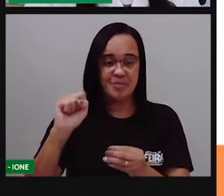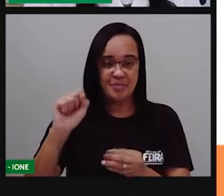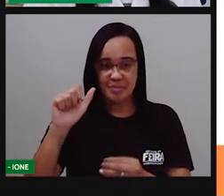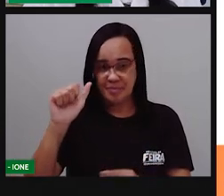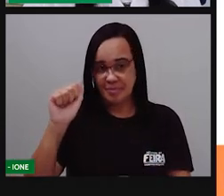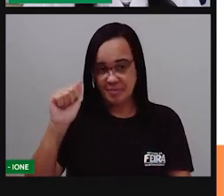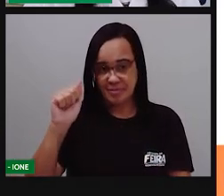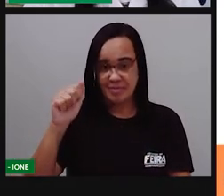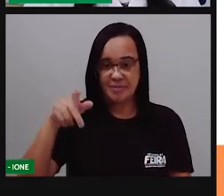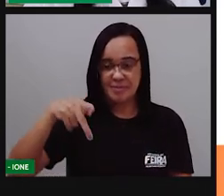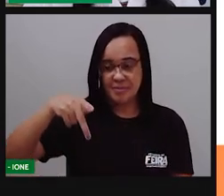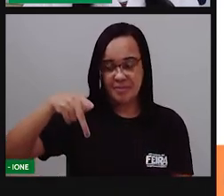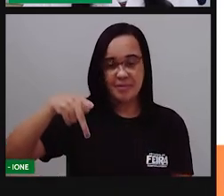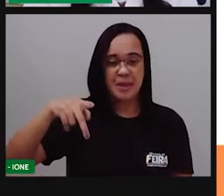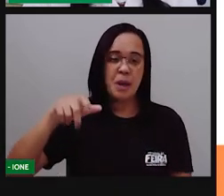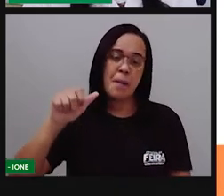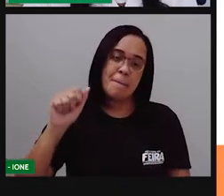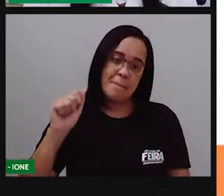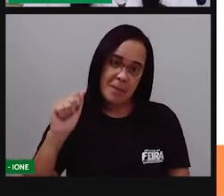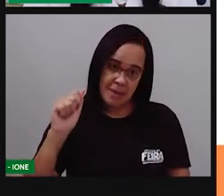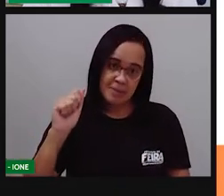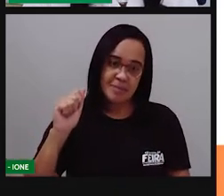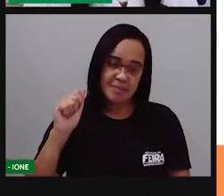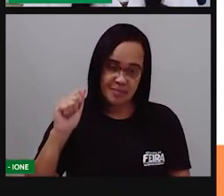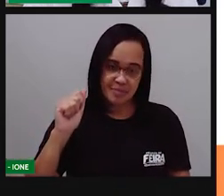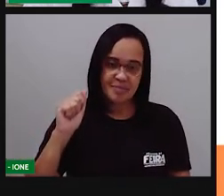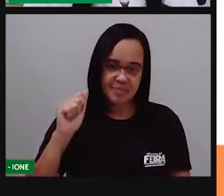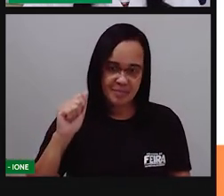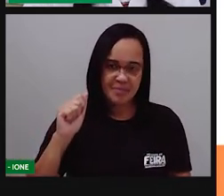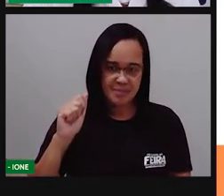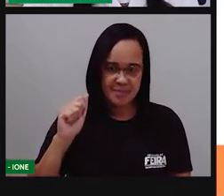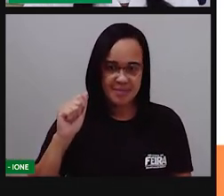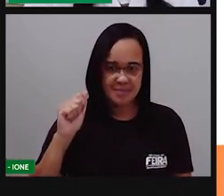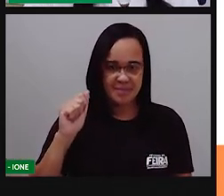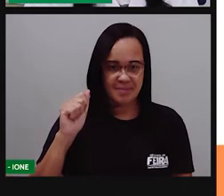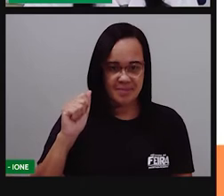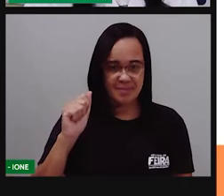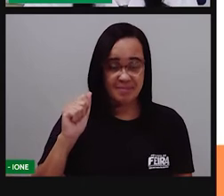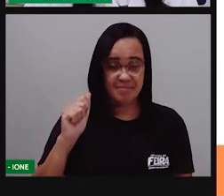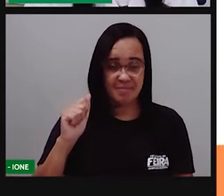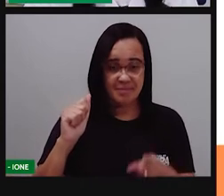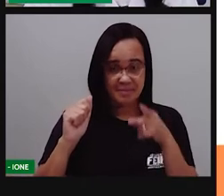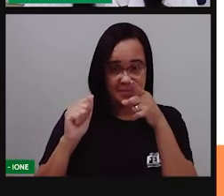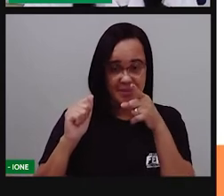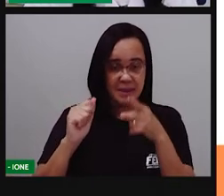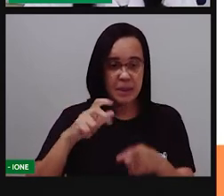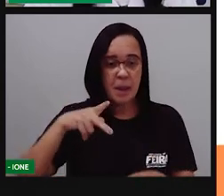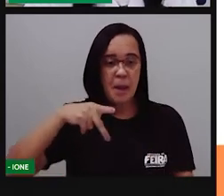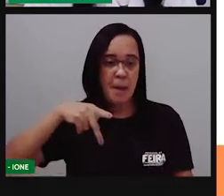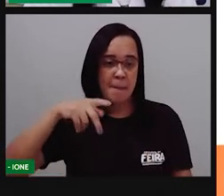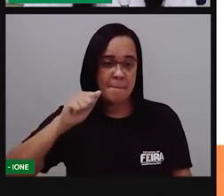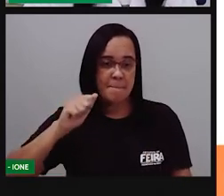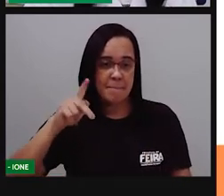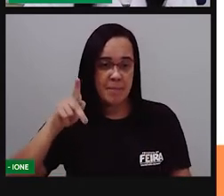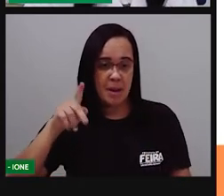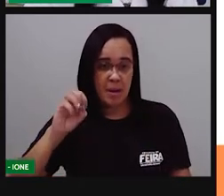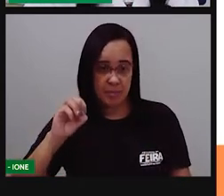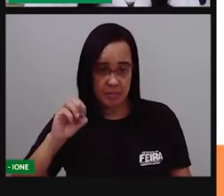peguei a passar a sílaba inicial da palavra Páscoa Olha